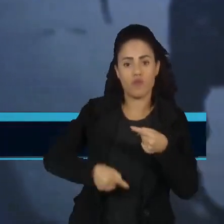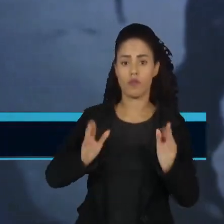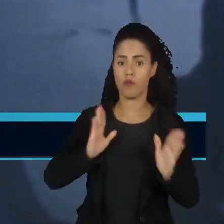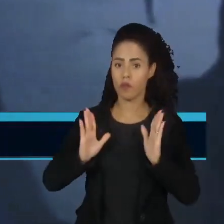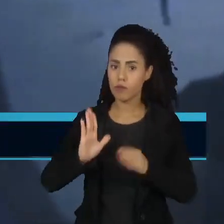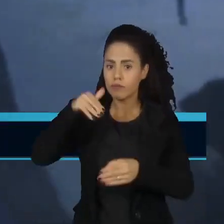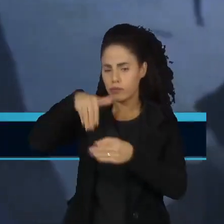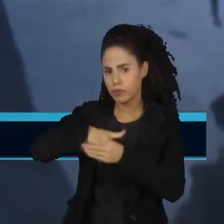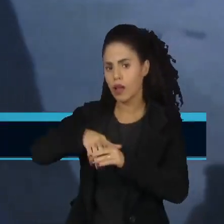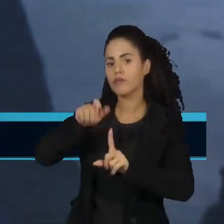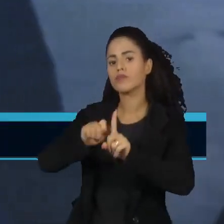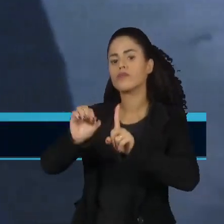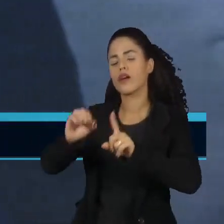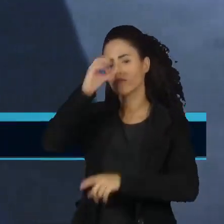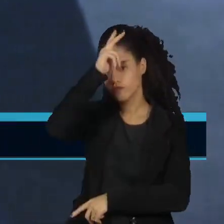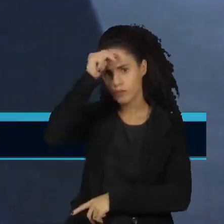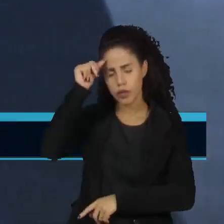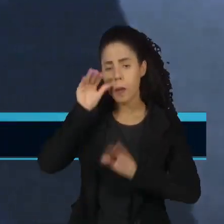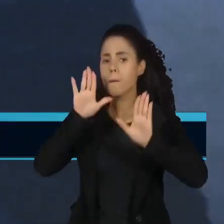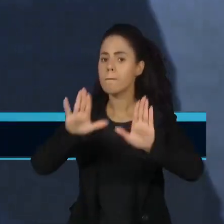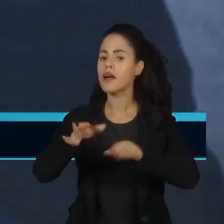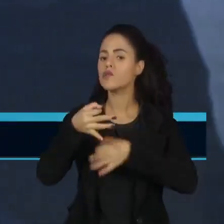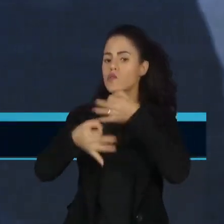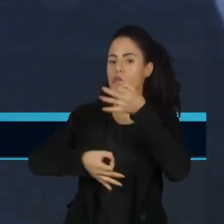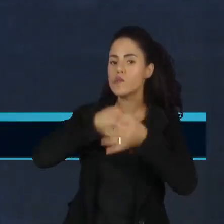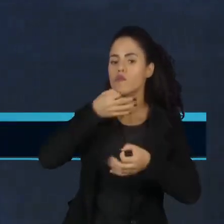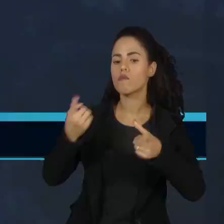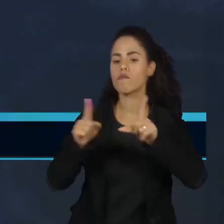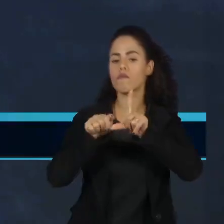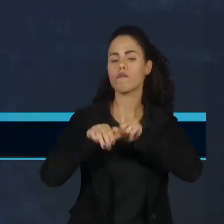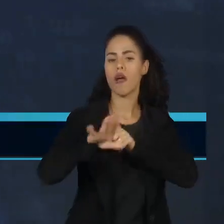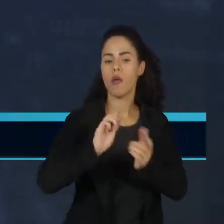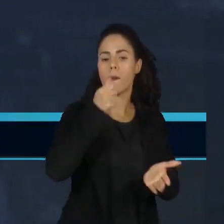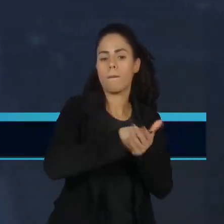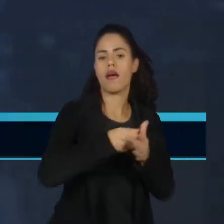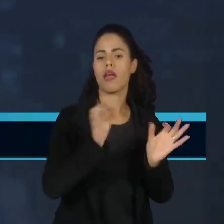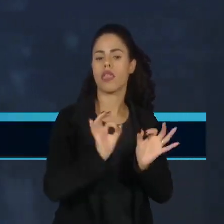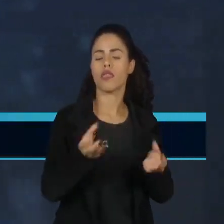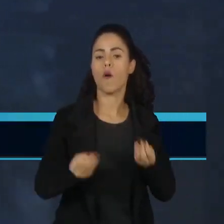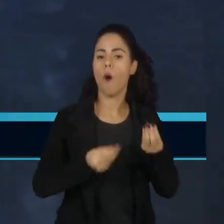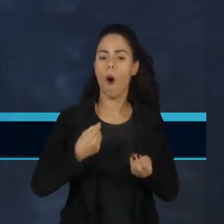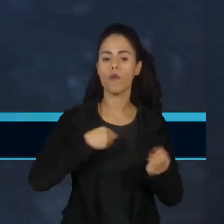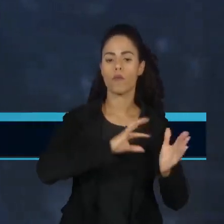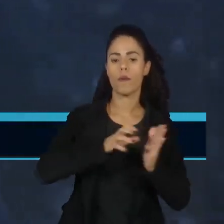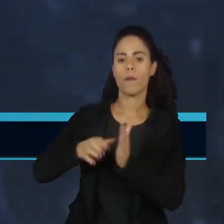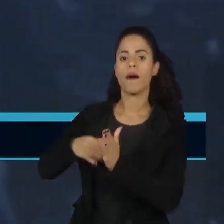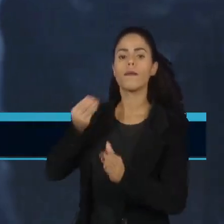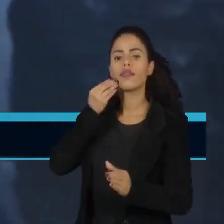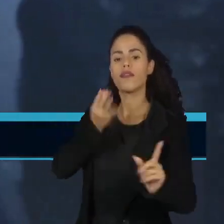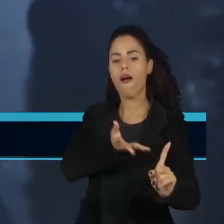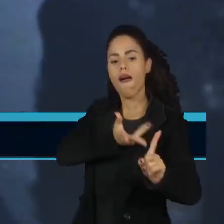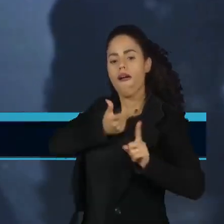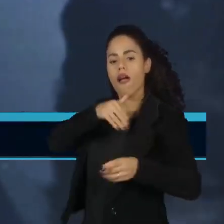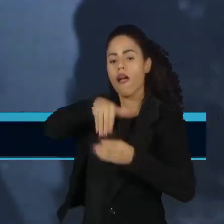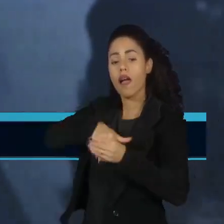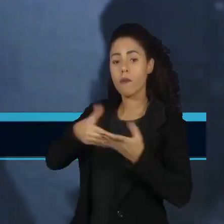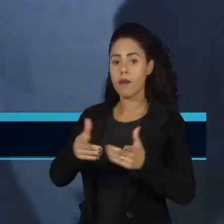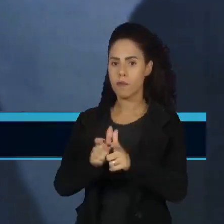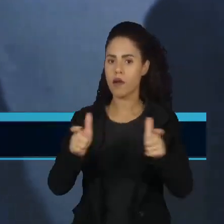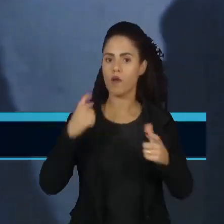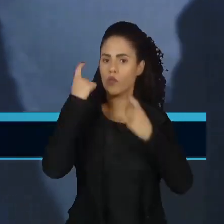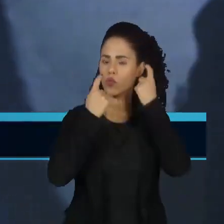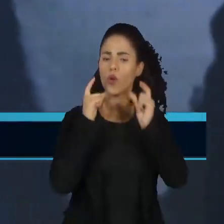municipais mas a opinião de um influencer sem ser pago pode ser uma aposta dos partidos para conseguir votos a maior